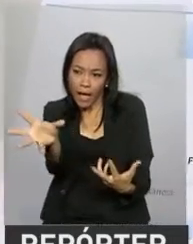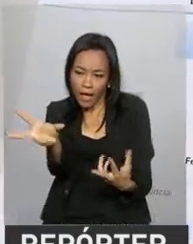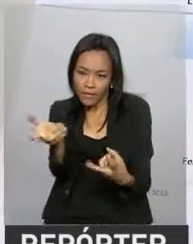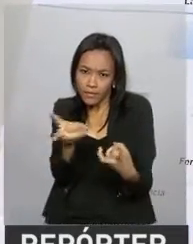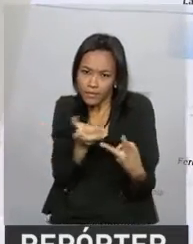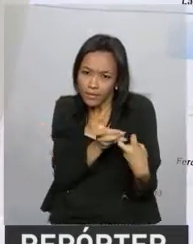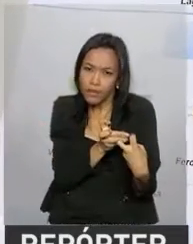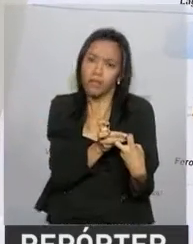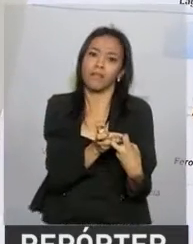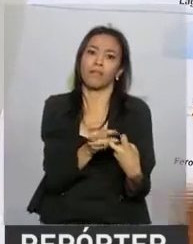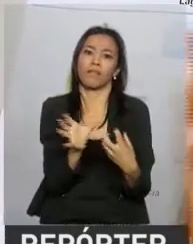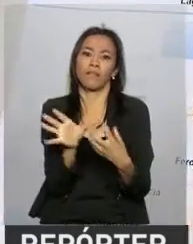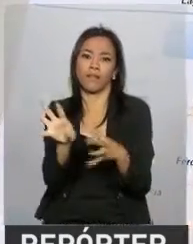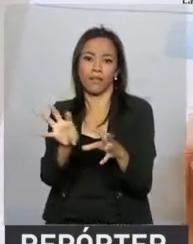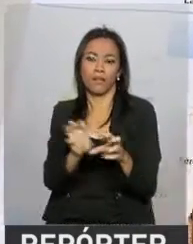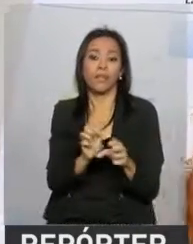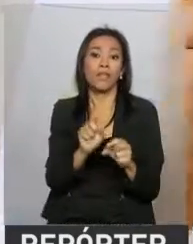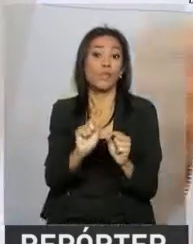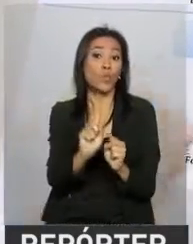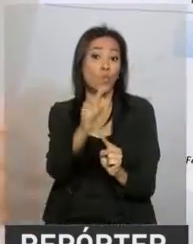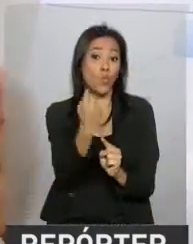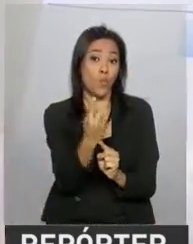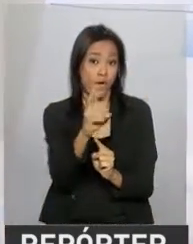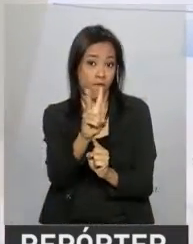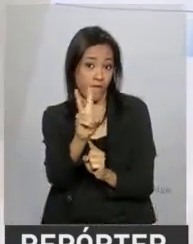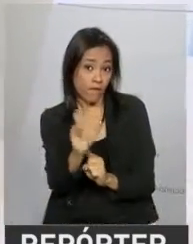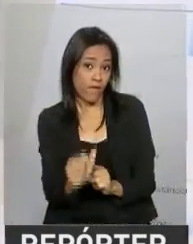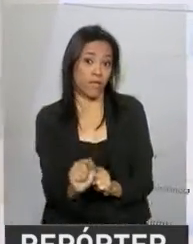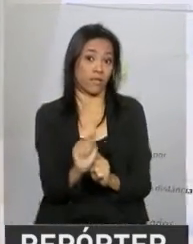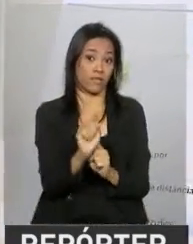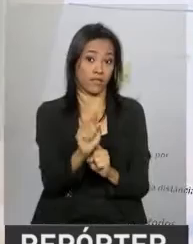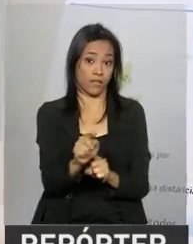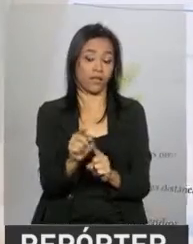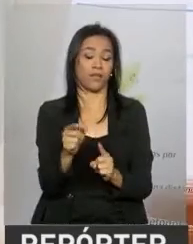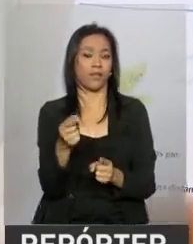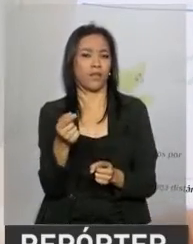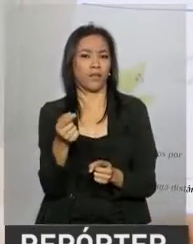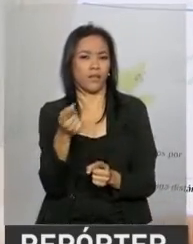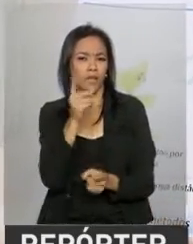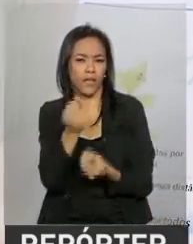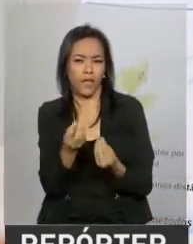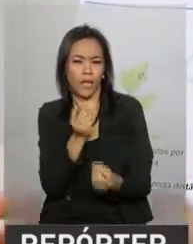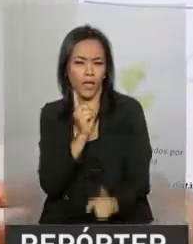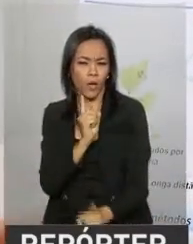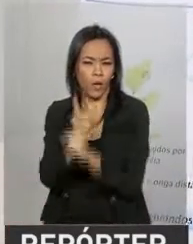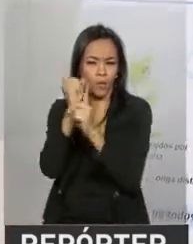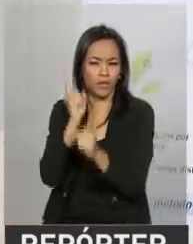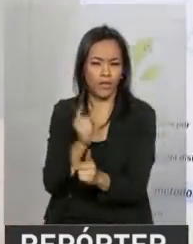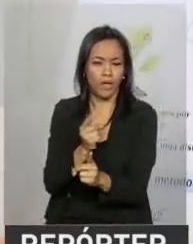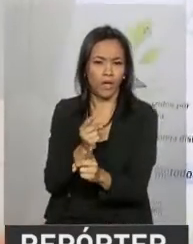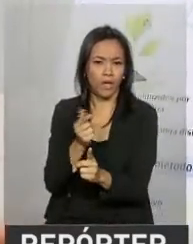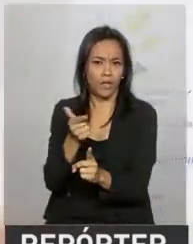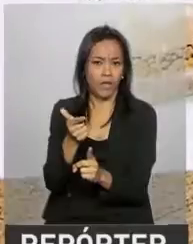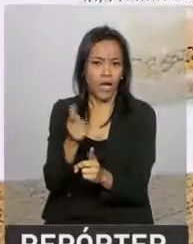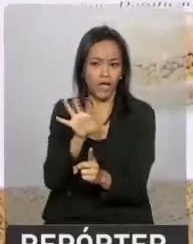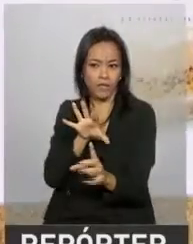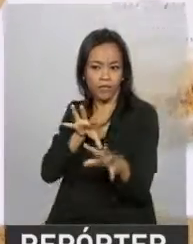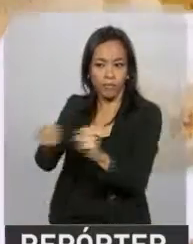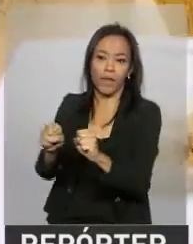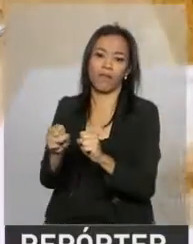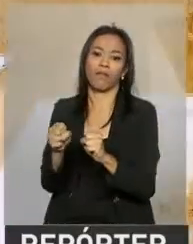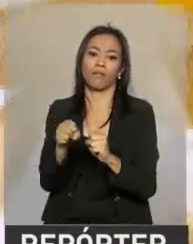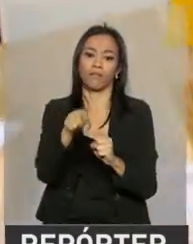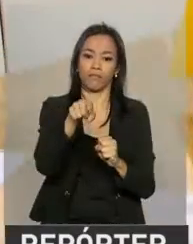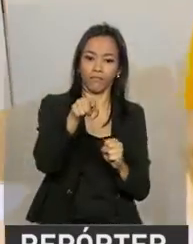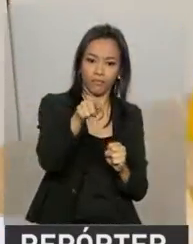acasalamento uma vez que eles vêm pensando em encontrar parceiros vão ficar retido nas armadilhas o